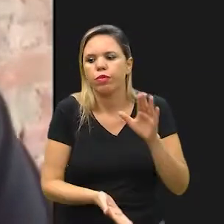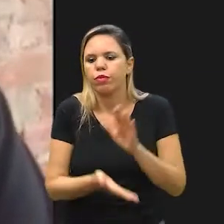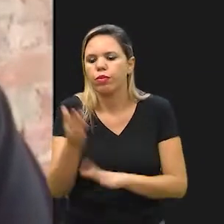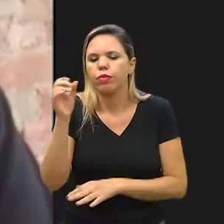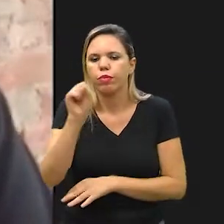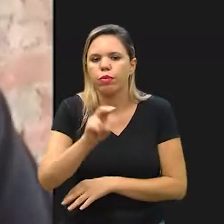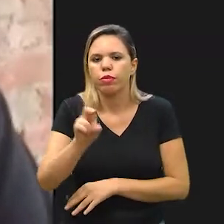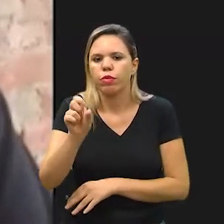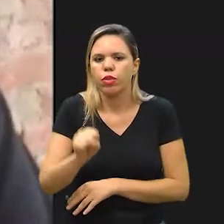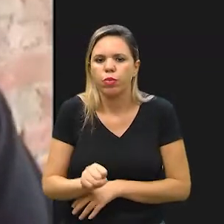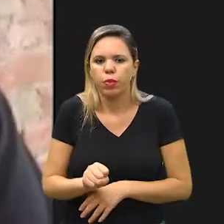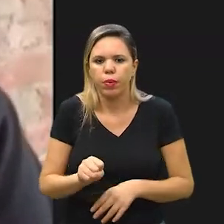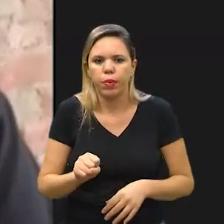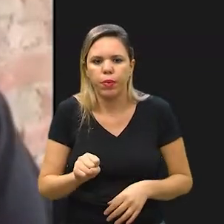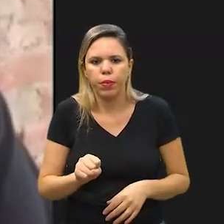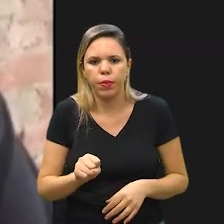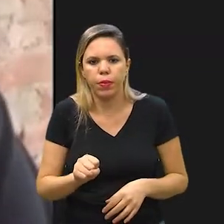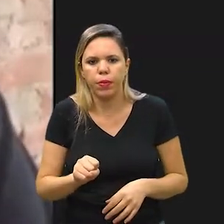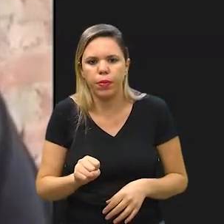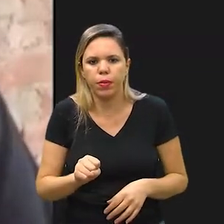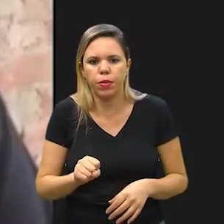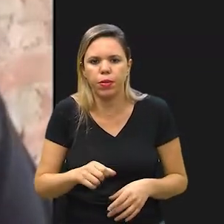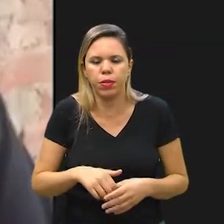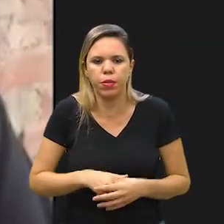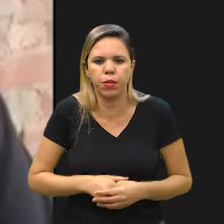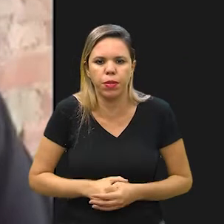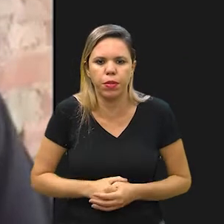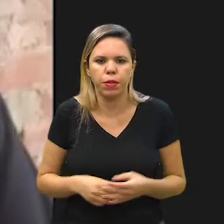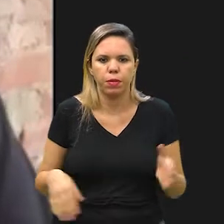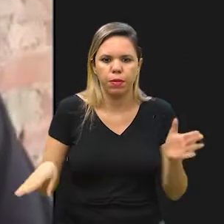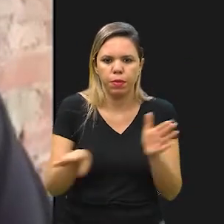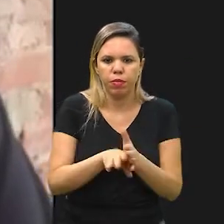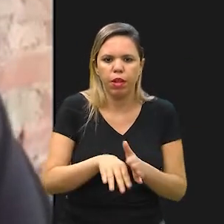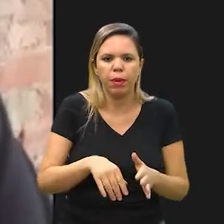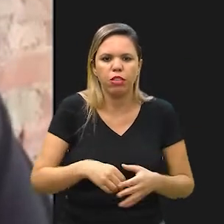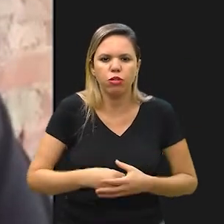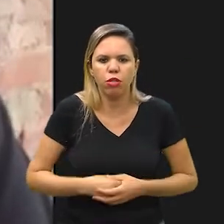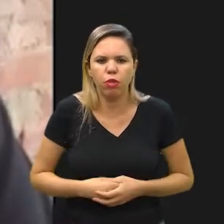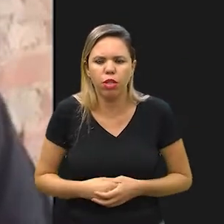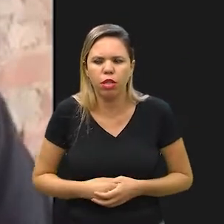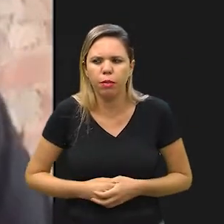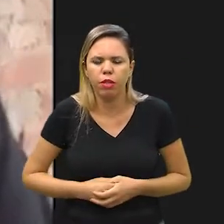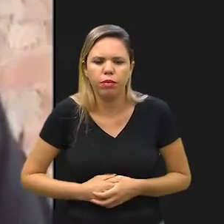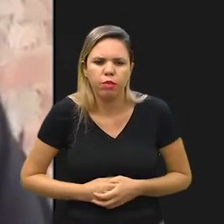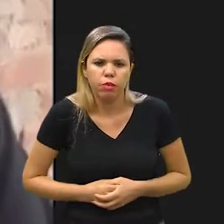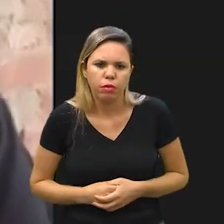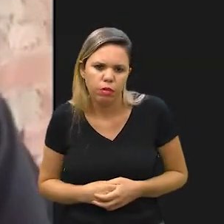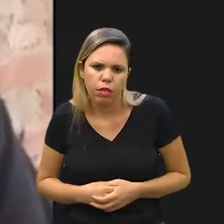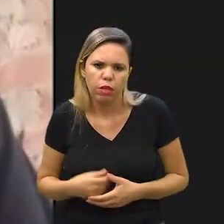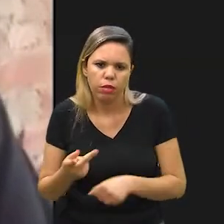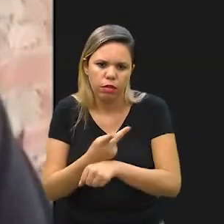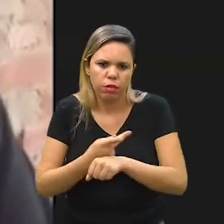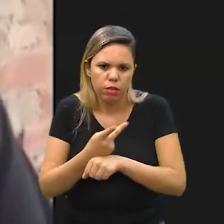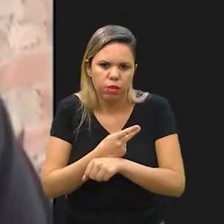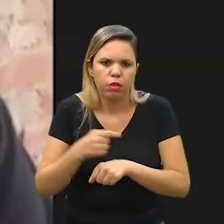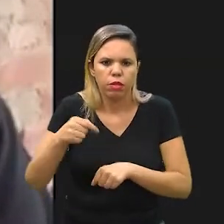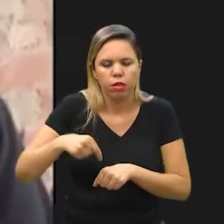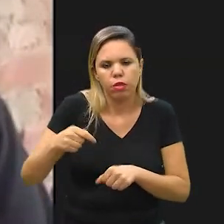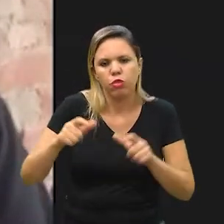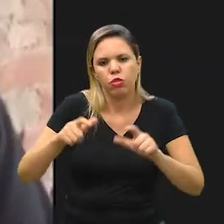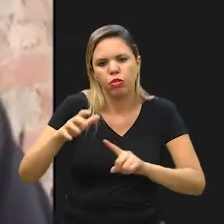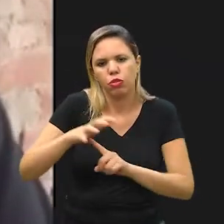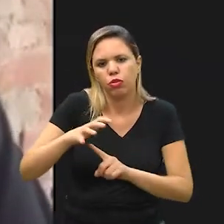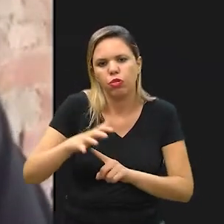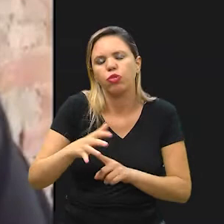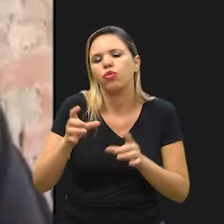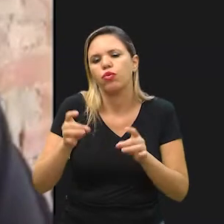Souzas. E aí a gente acabou, falou, vamos abrir? Vamos. Então a gente começou a procurar ponto de venda,